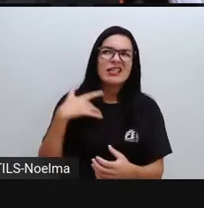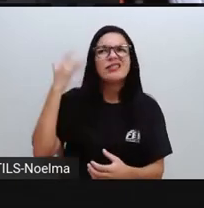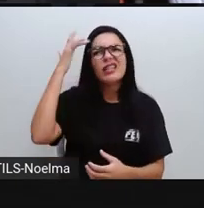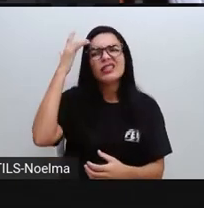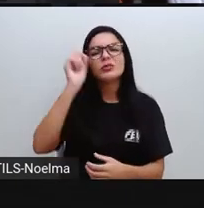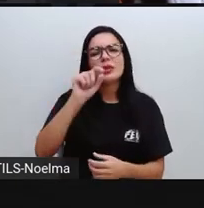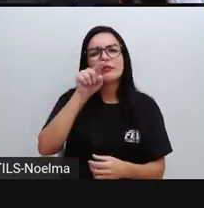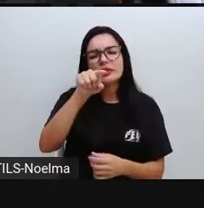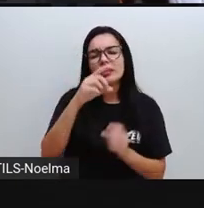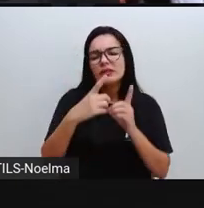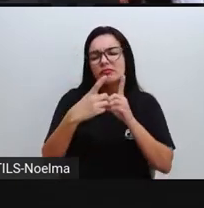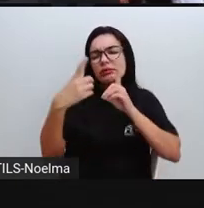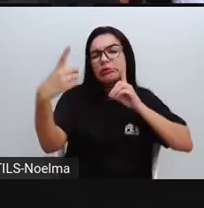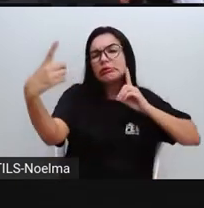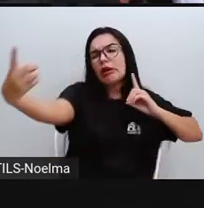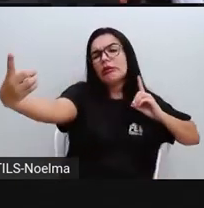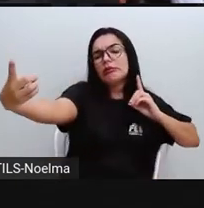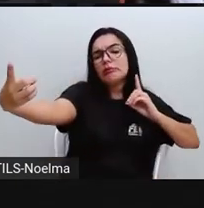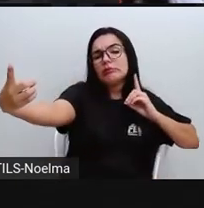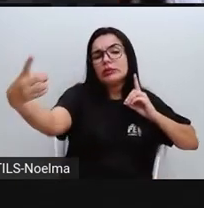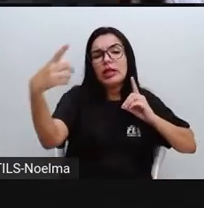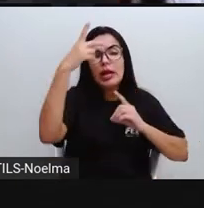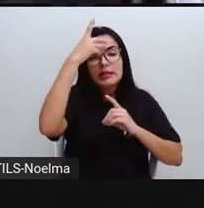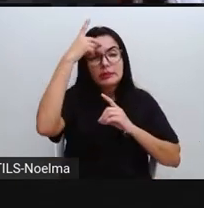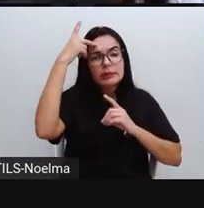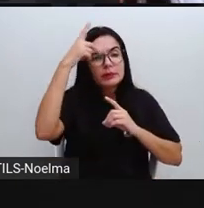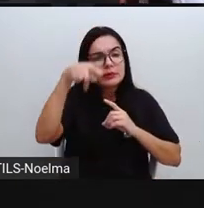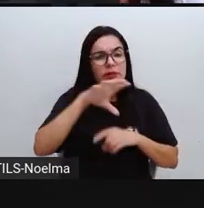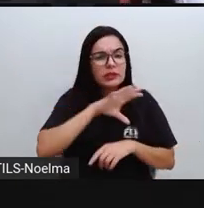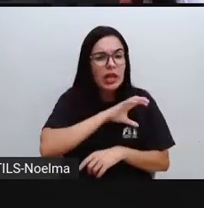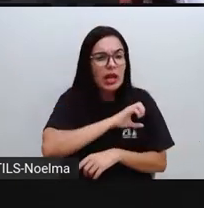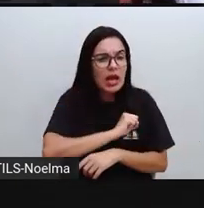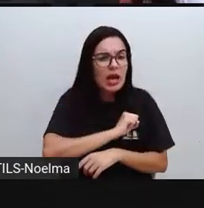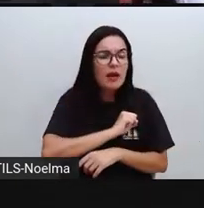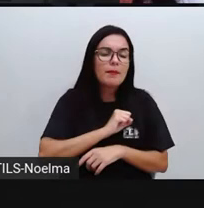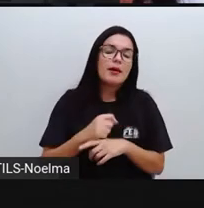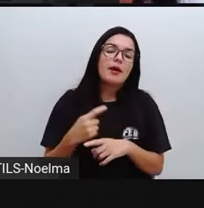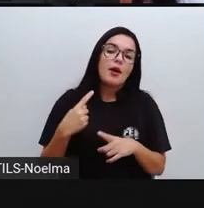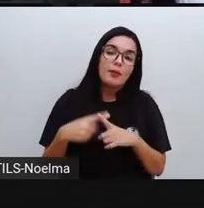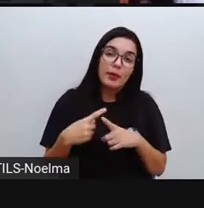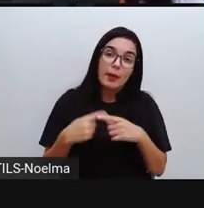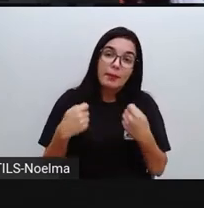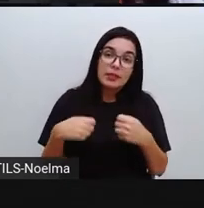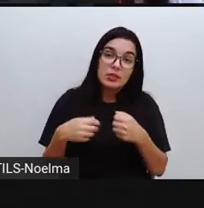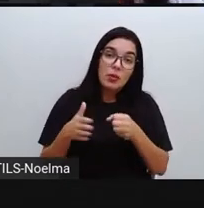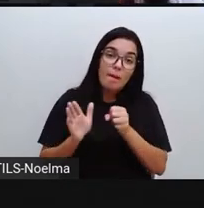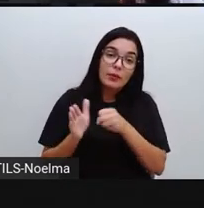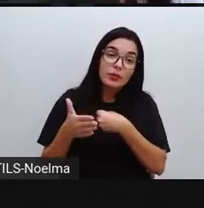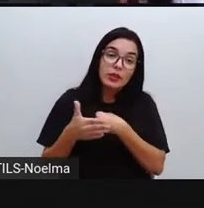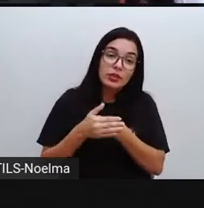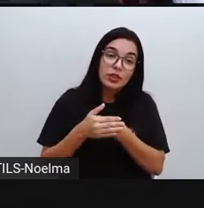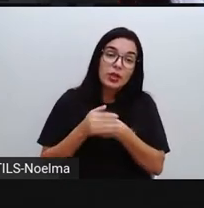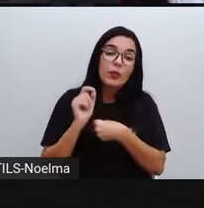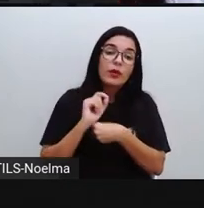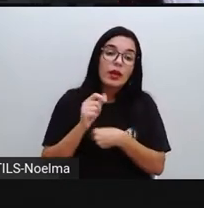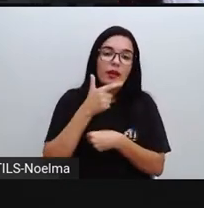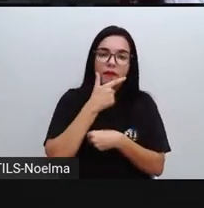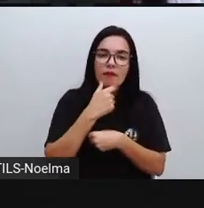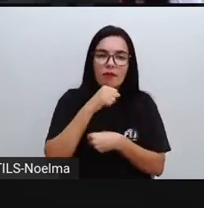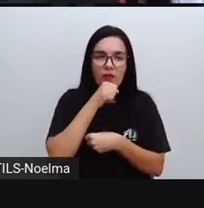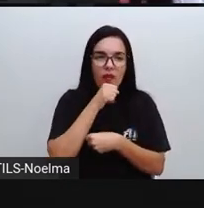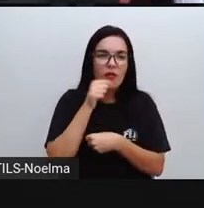pessoas que vocês amam, como uma forma de proteger essas pessoas, que é o caso, neste caso aí, os seus avós, né, os tios